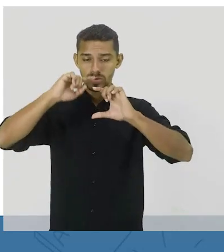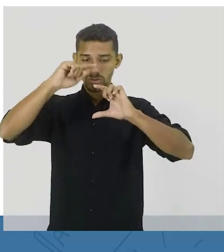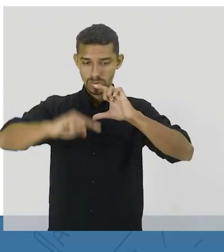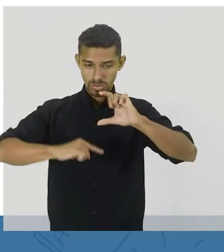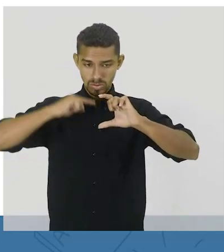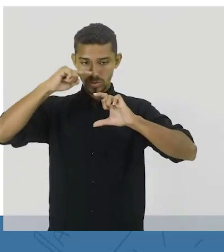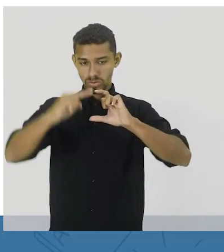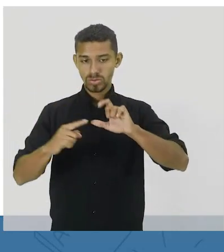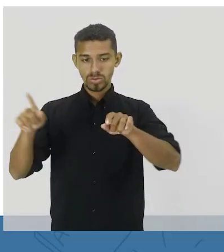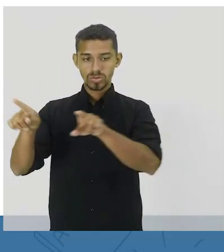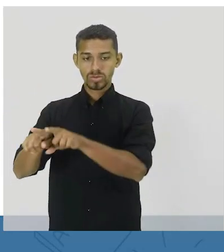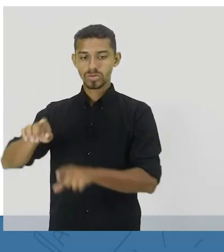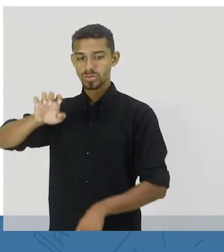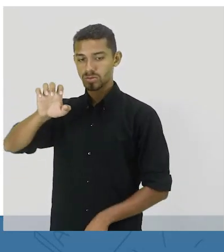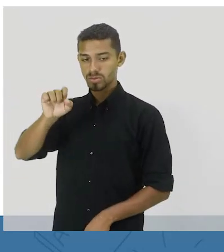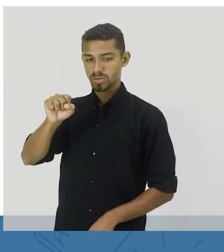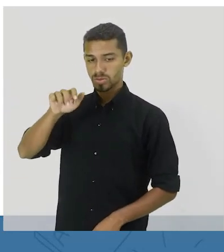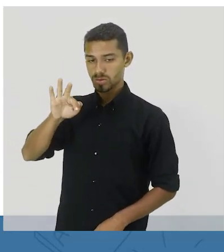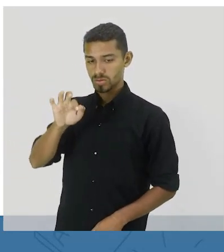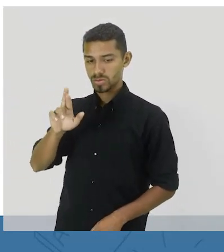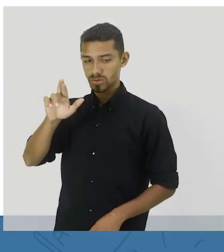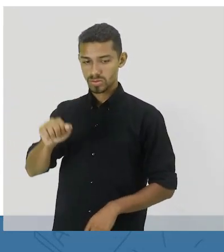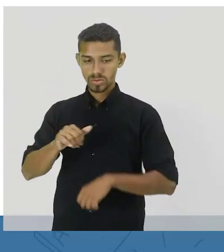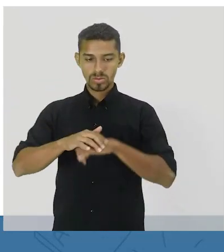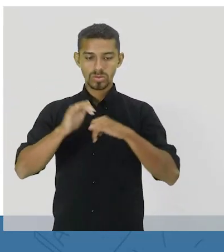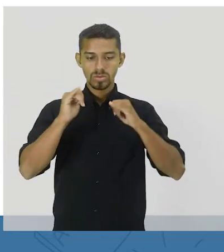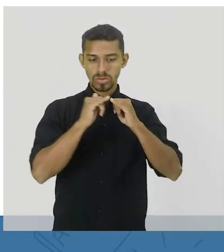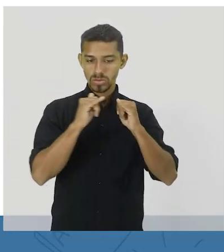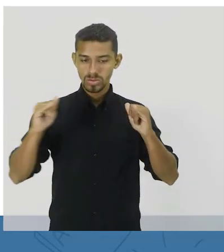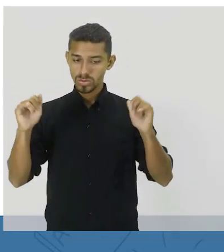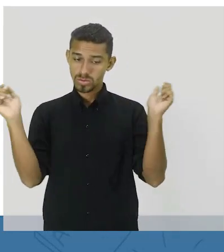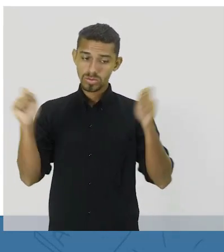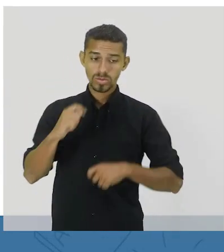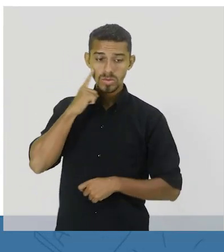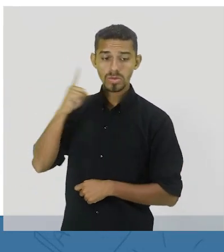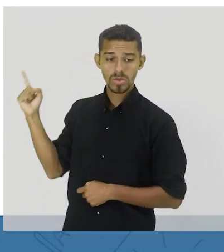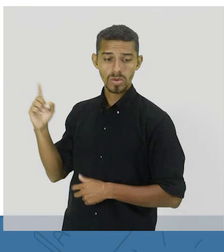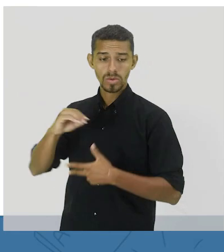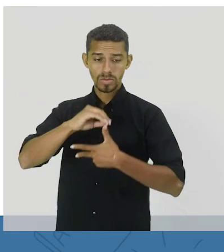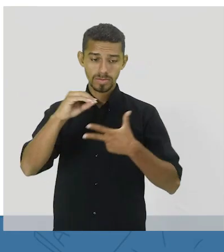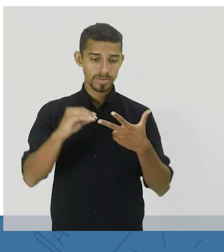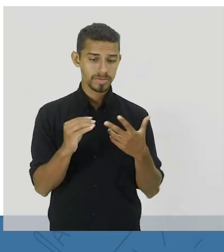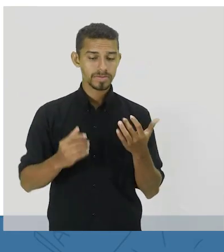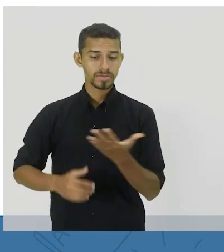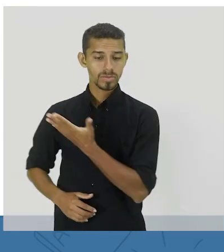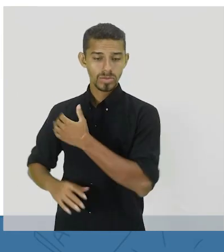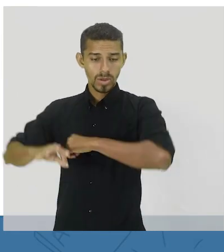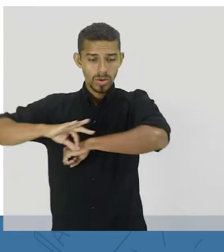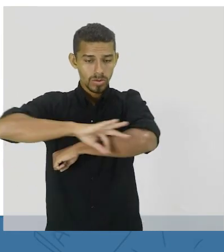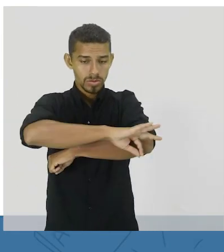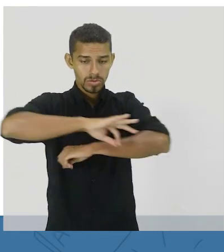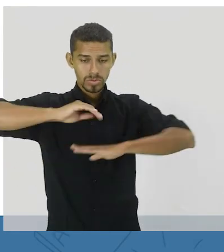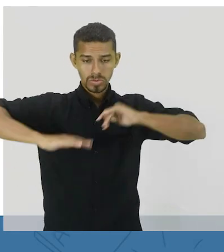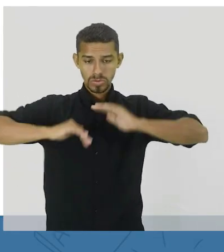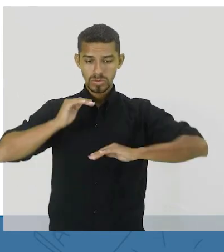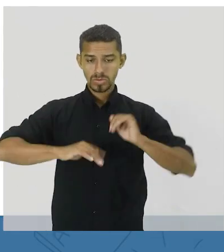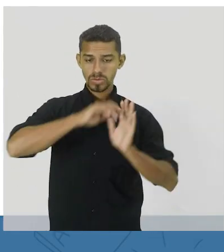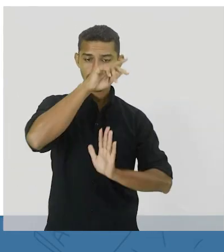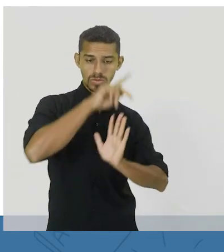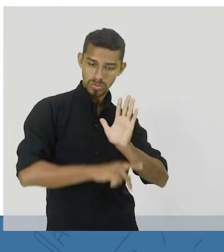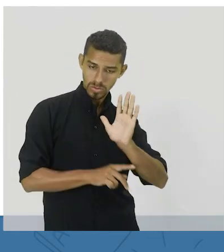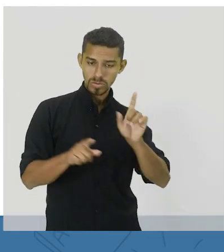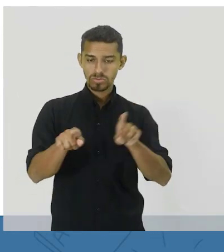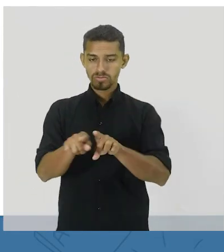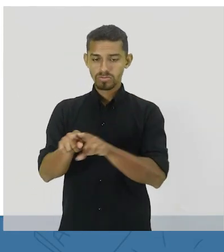um projeto de iluminação de ambiente e necessita saber a altura que deverá instalar a luminária ilustrada